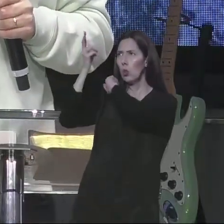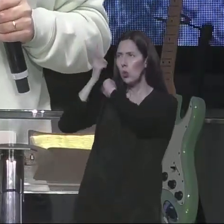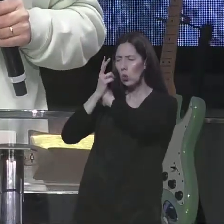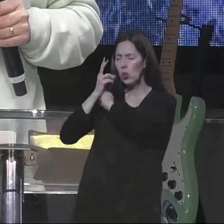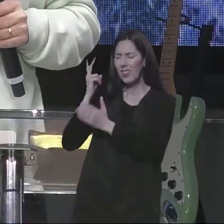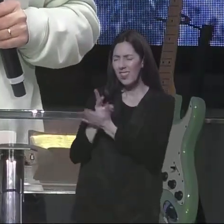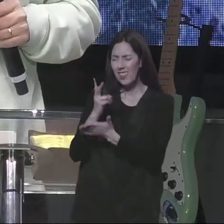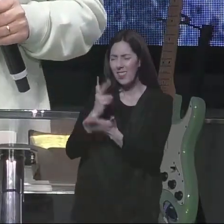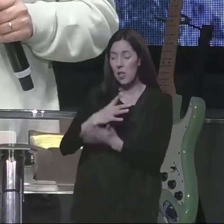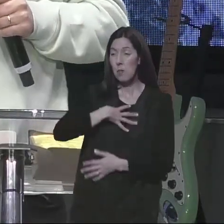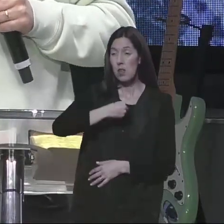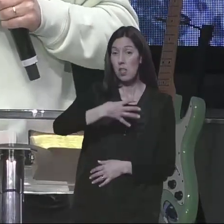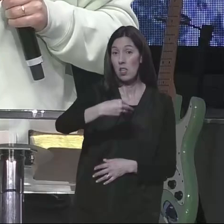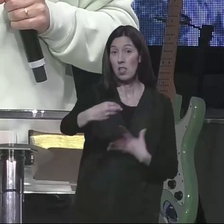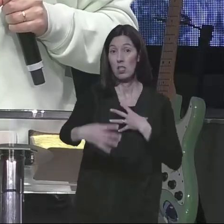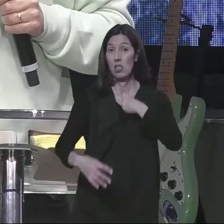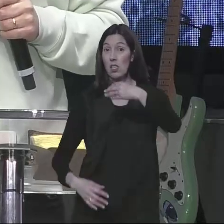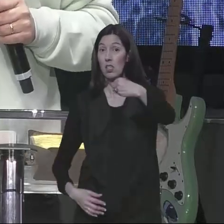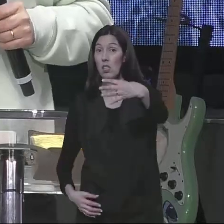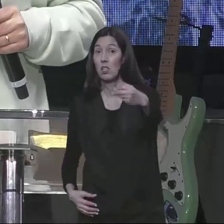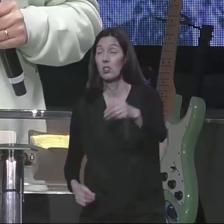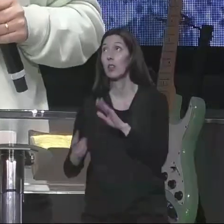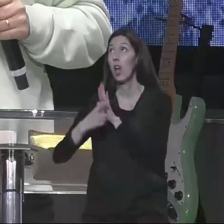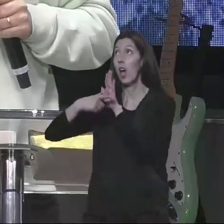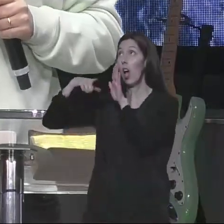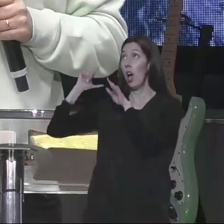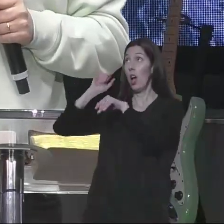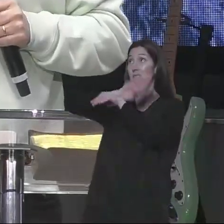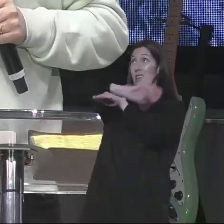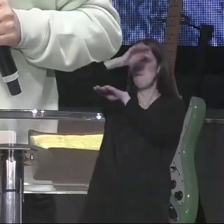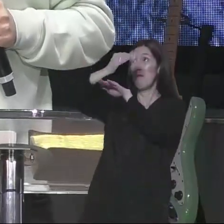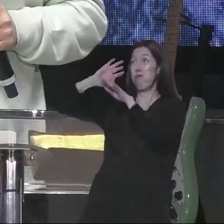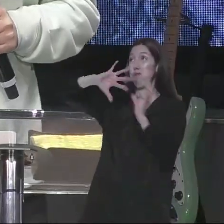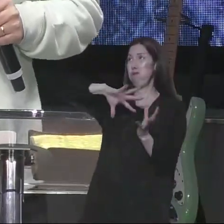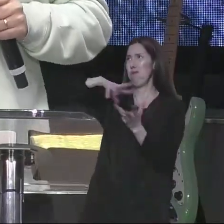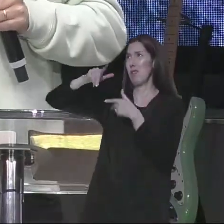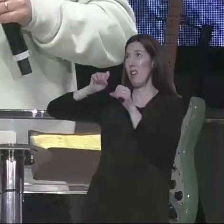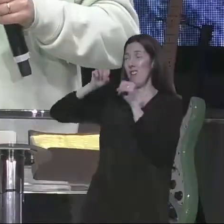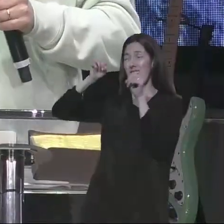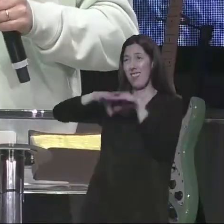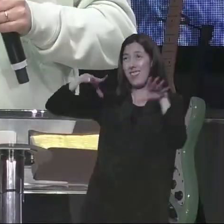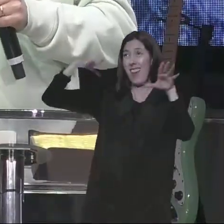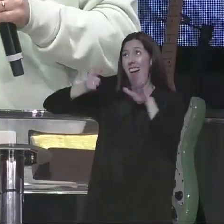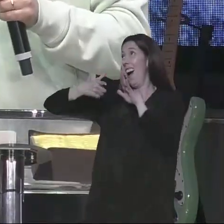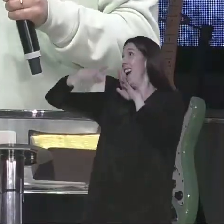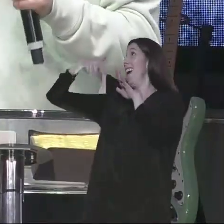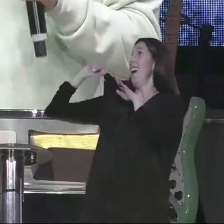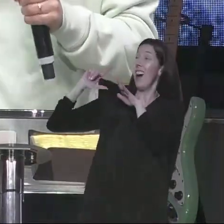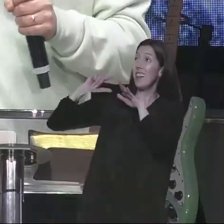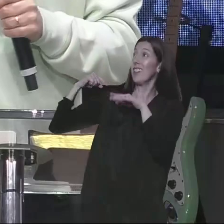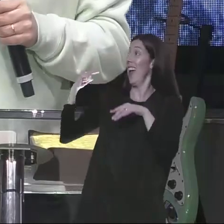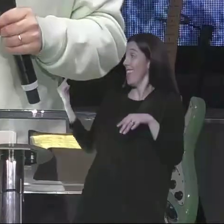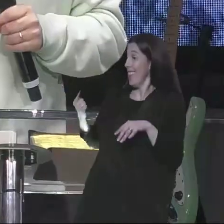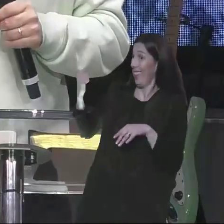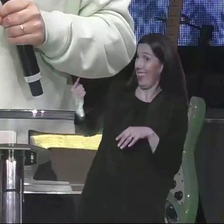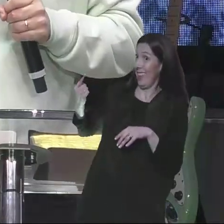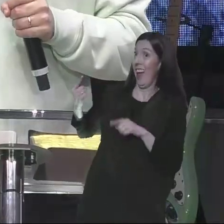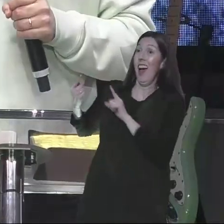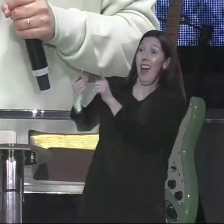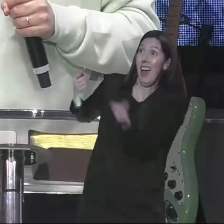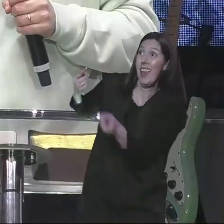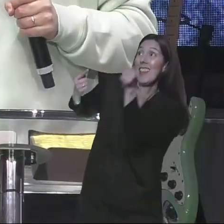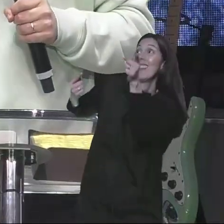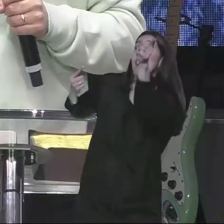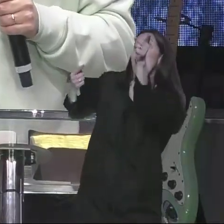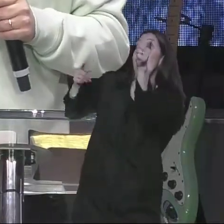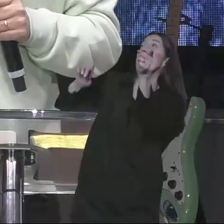geração em geração. Antes de nascerem os montes e de criares a terra e o mundo, de eternidade a eternidade, Tu és